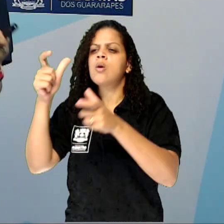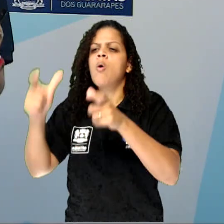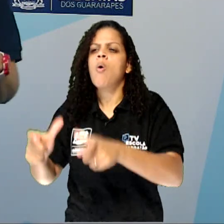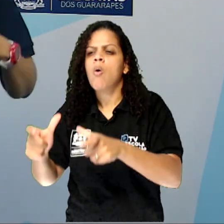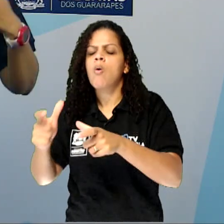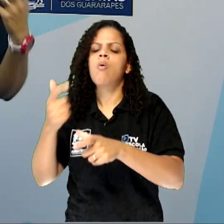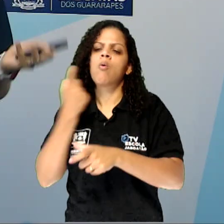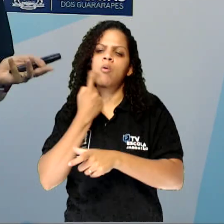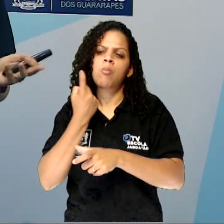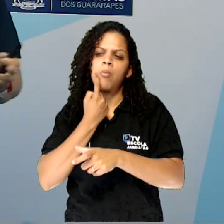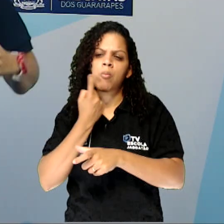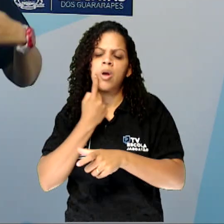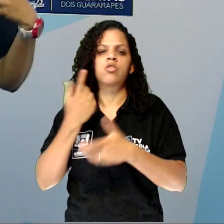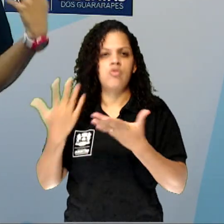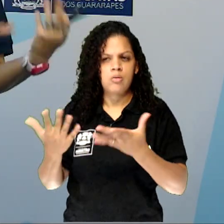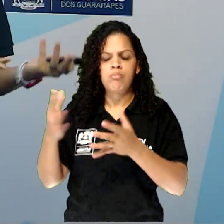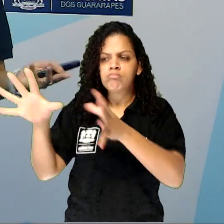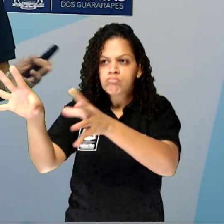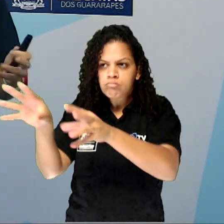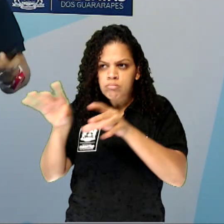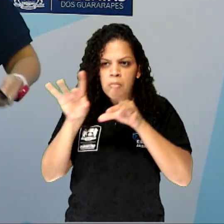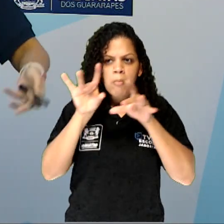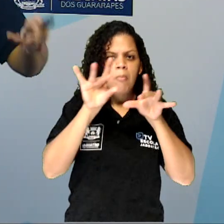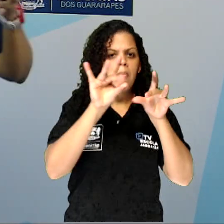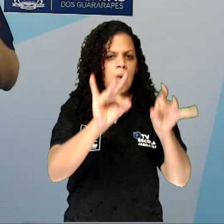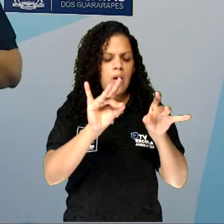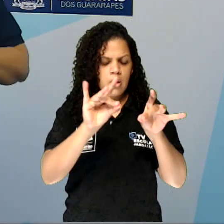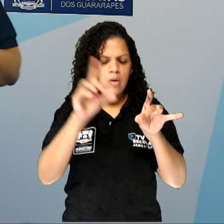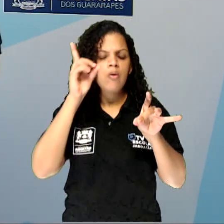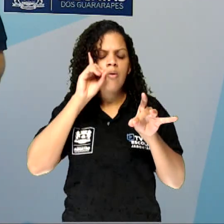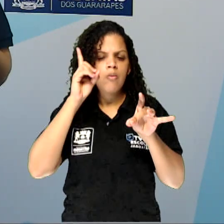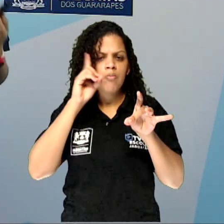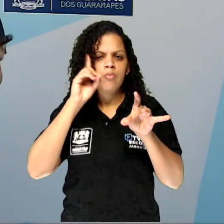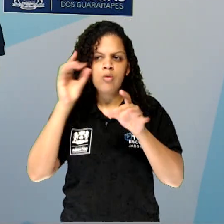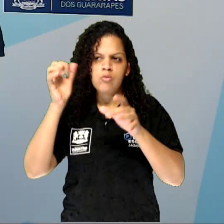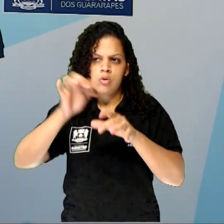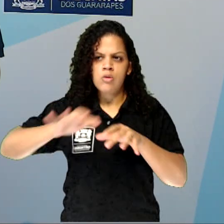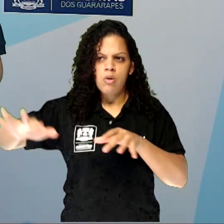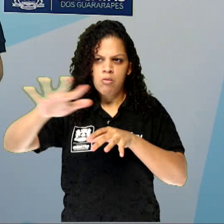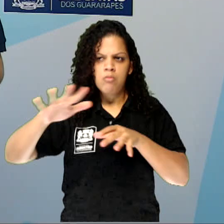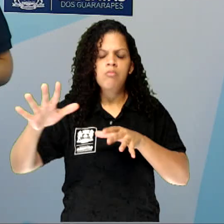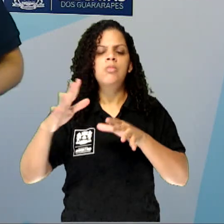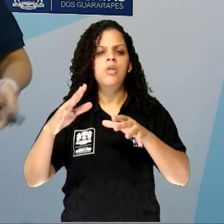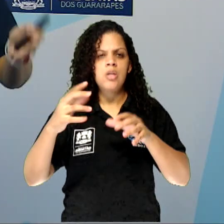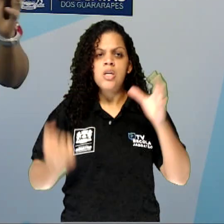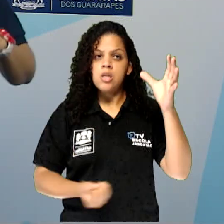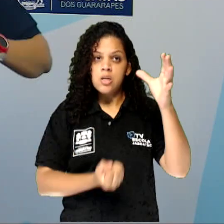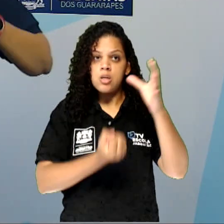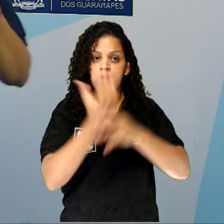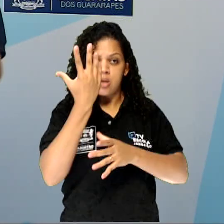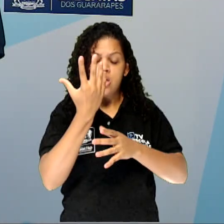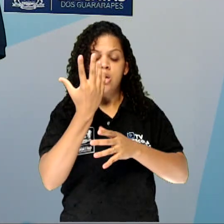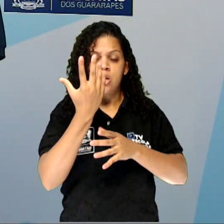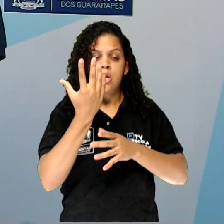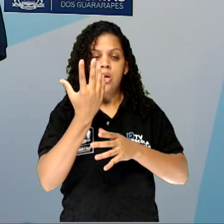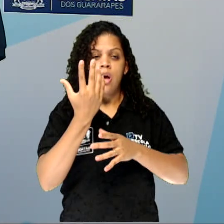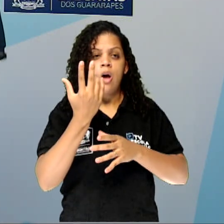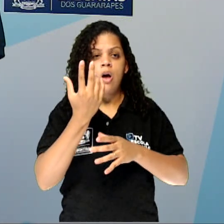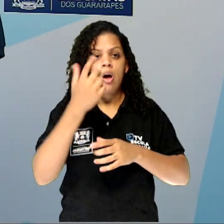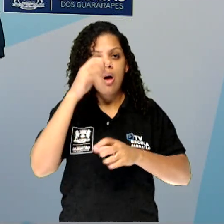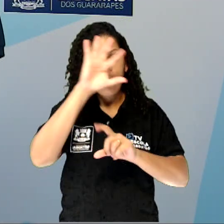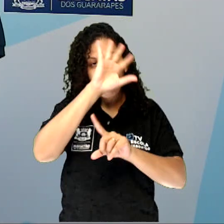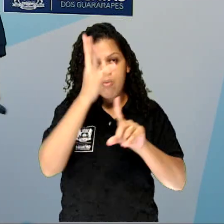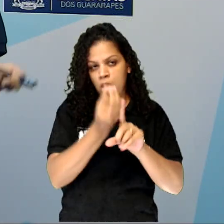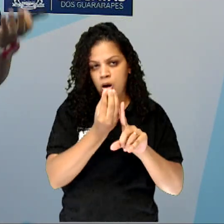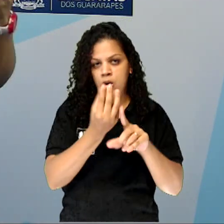criar uma situação do cotidiano, né, de alguém ou deles mesmos, assim, enfim, e levar, né,